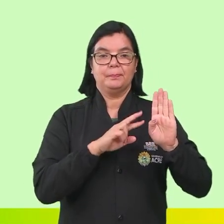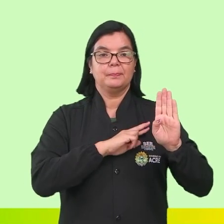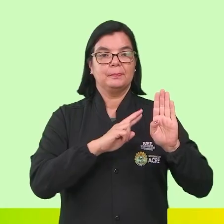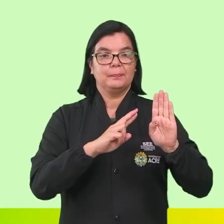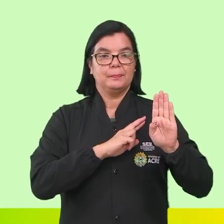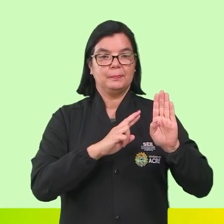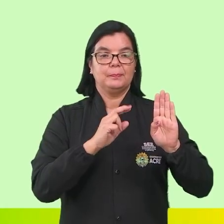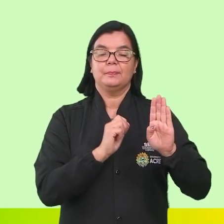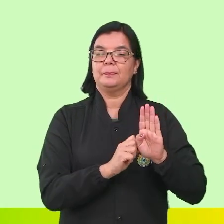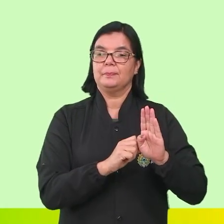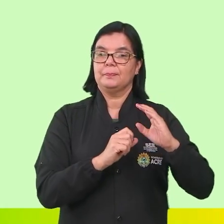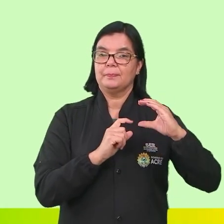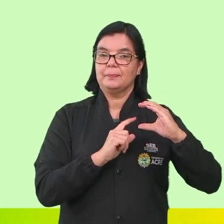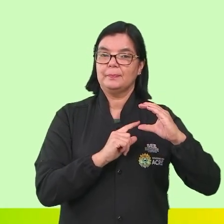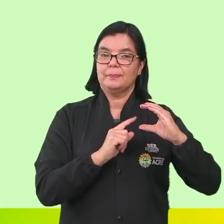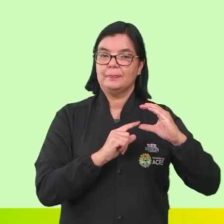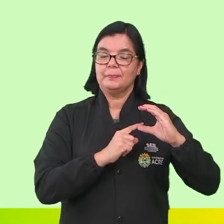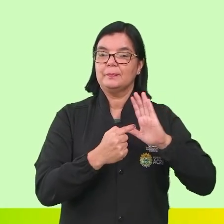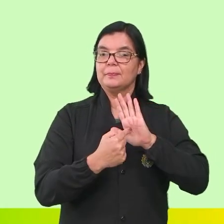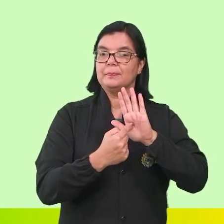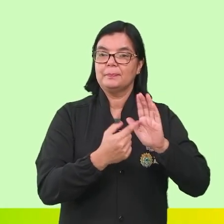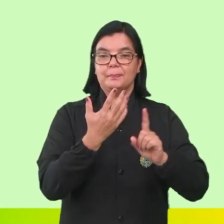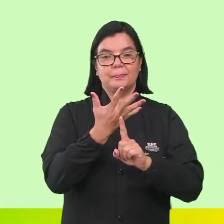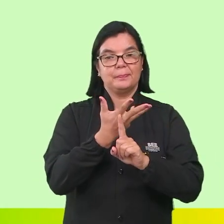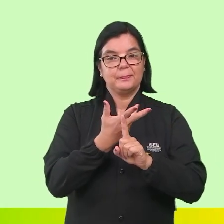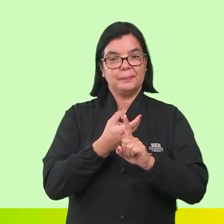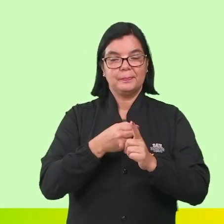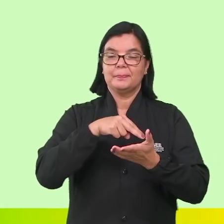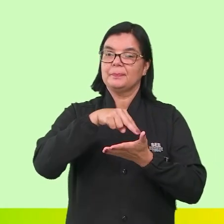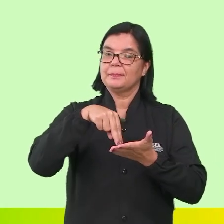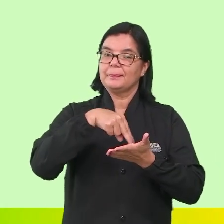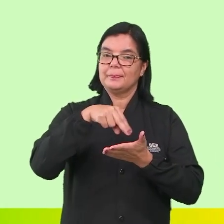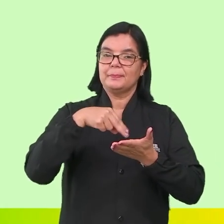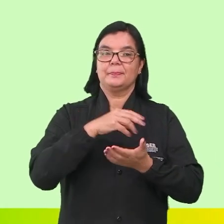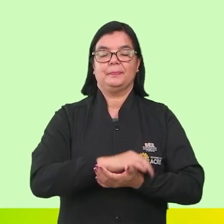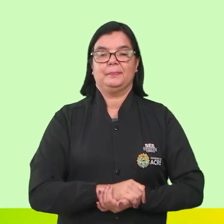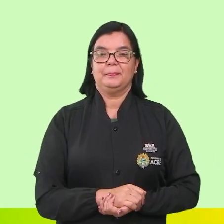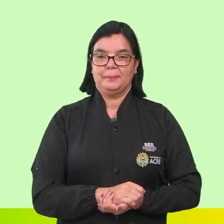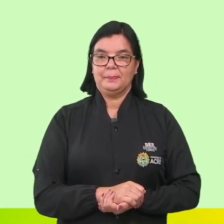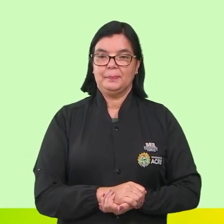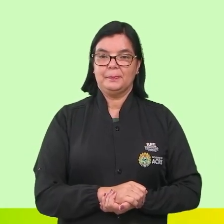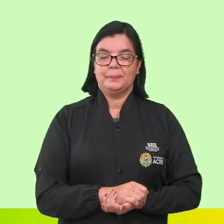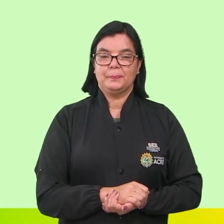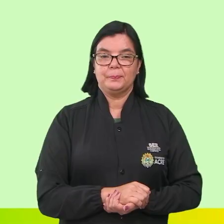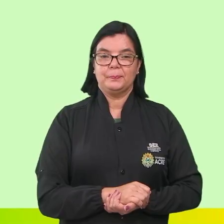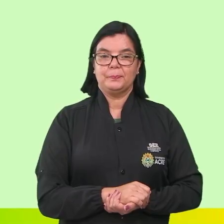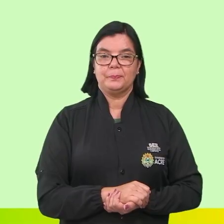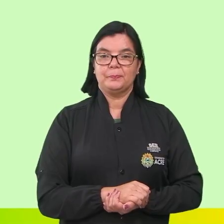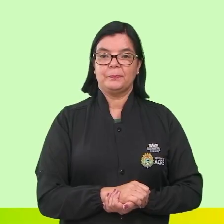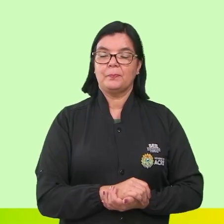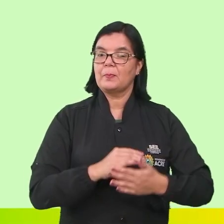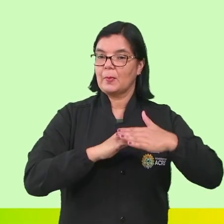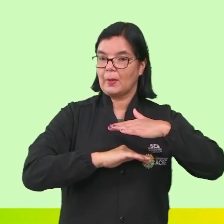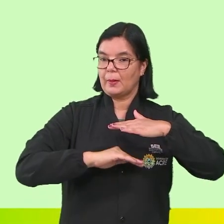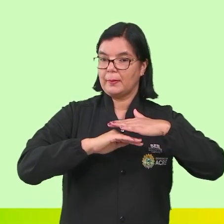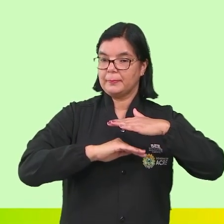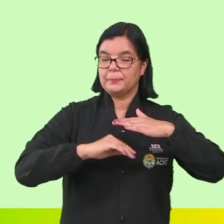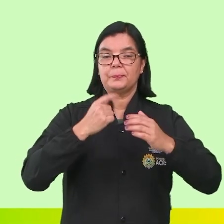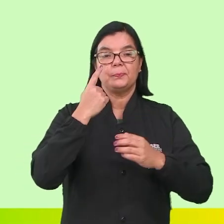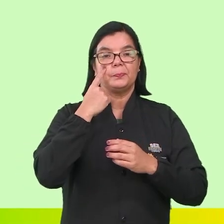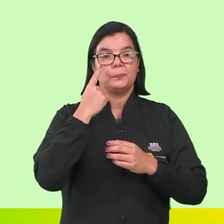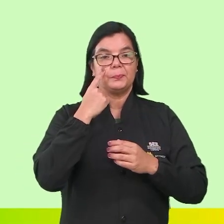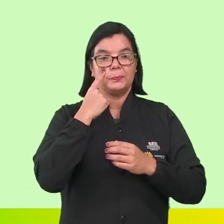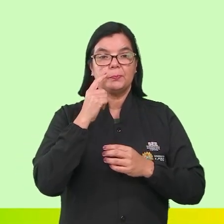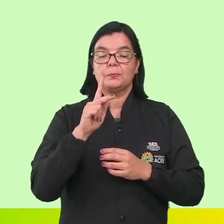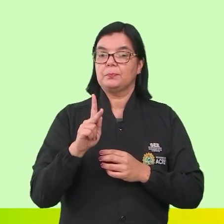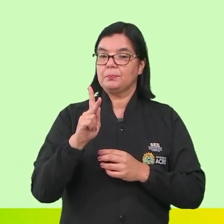B, religião. E C, manifestação artística / dança. Você vai me dizer